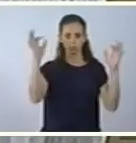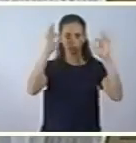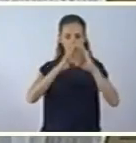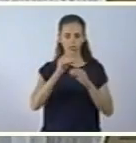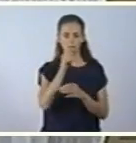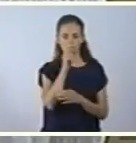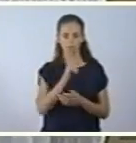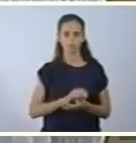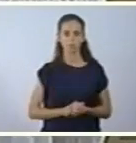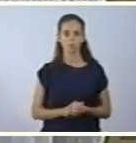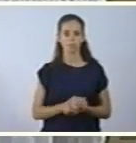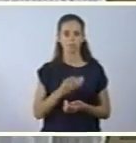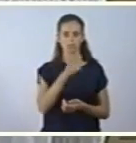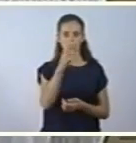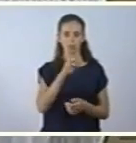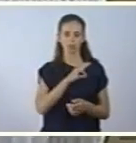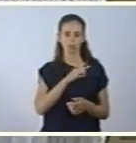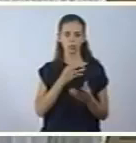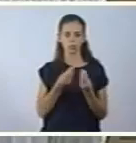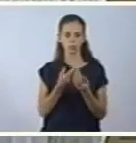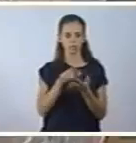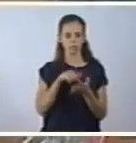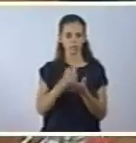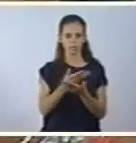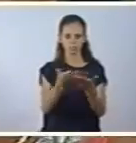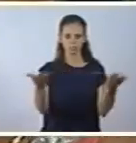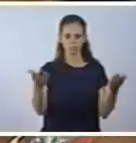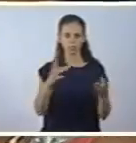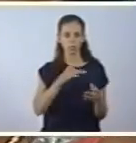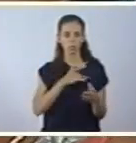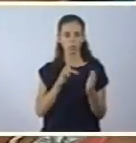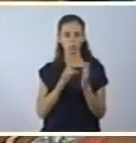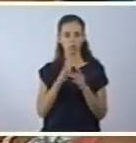Espírito Santo. Amém. A paz do Senhor esteja sempre convosco.